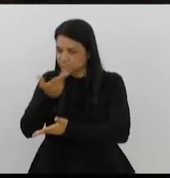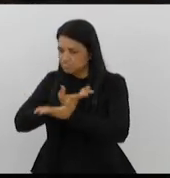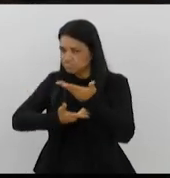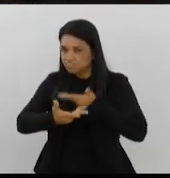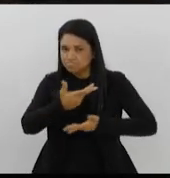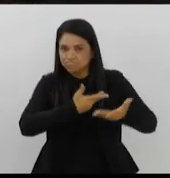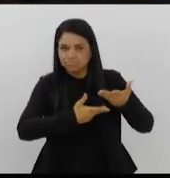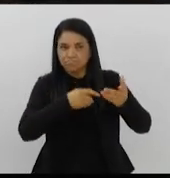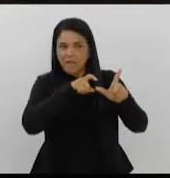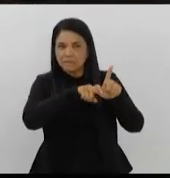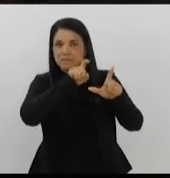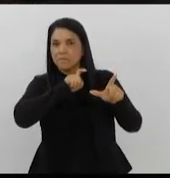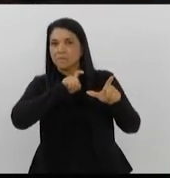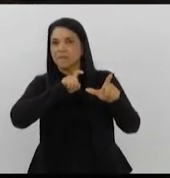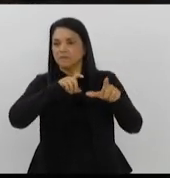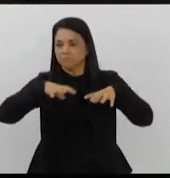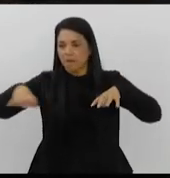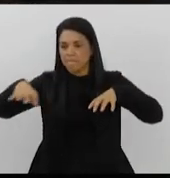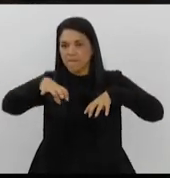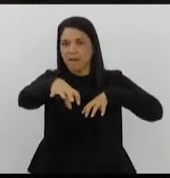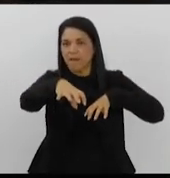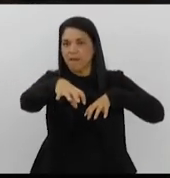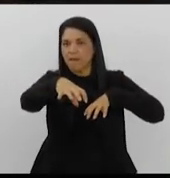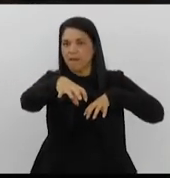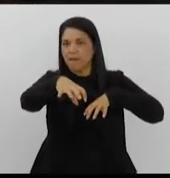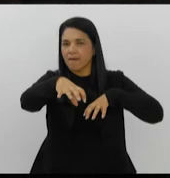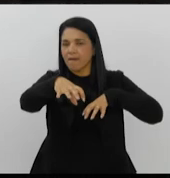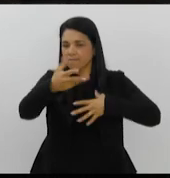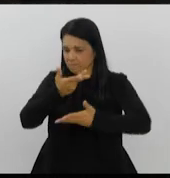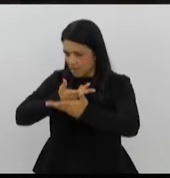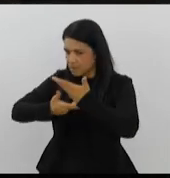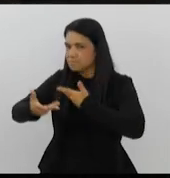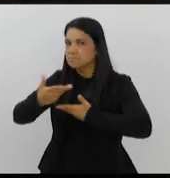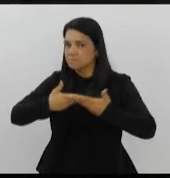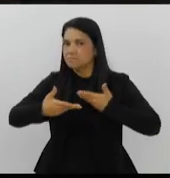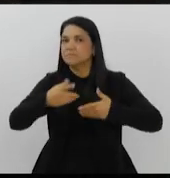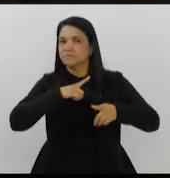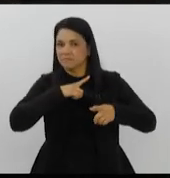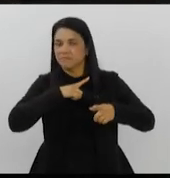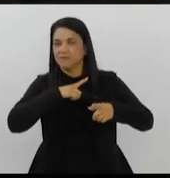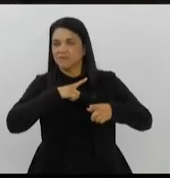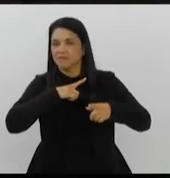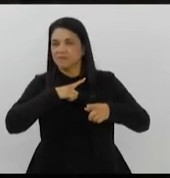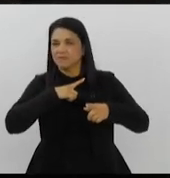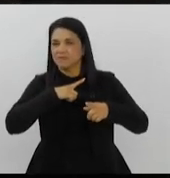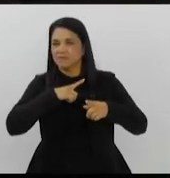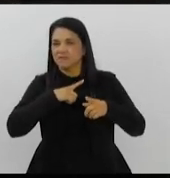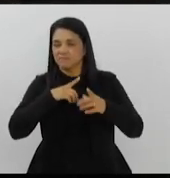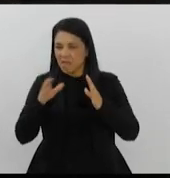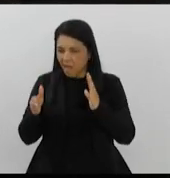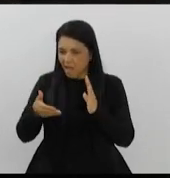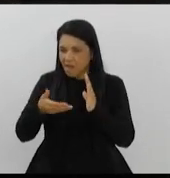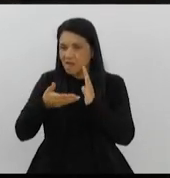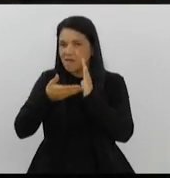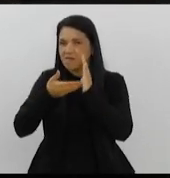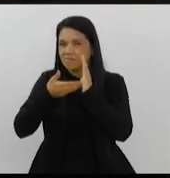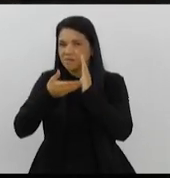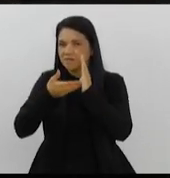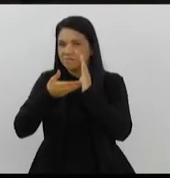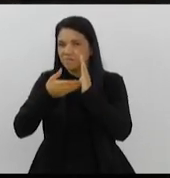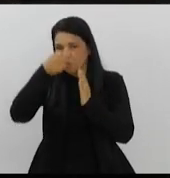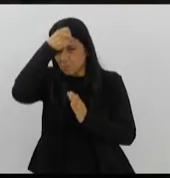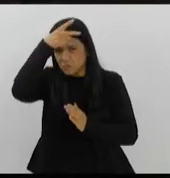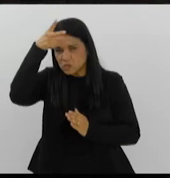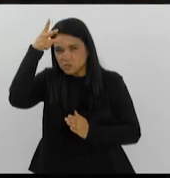mas são independentes entre si. E aí, a gente vê parte dessa Câmara Municipal de Resende tendo